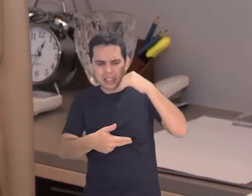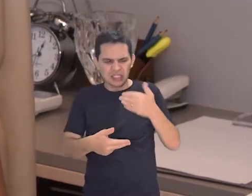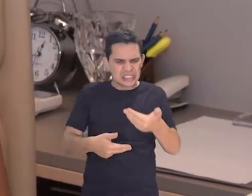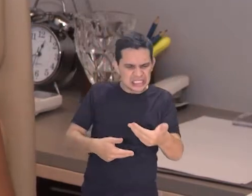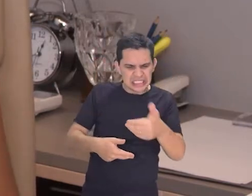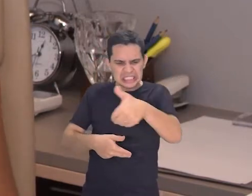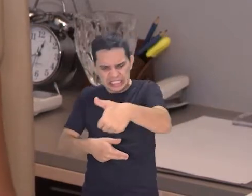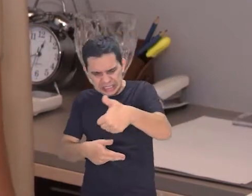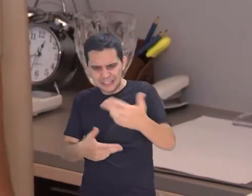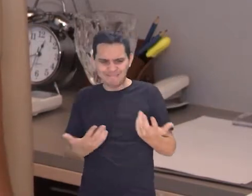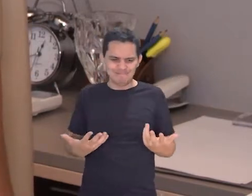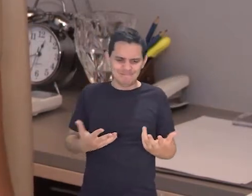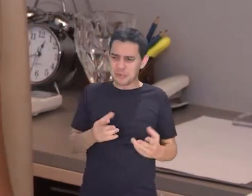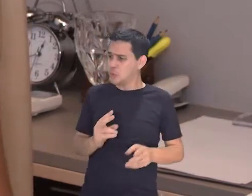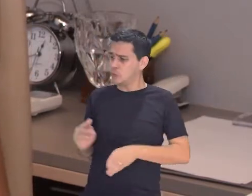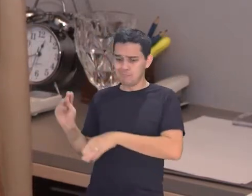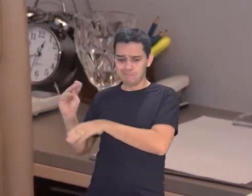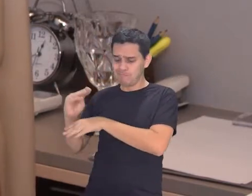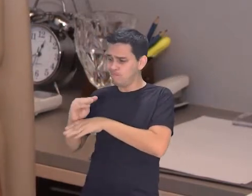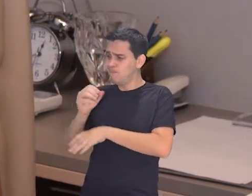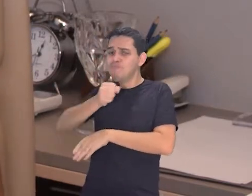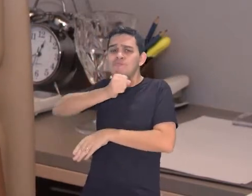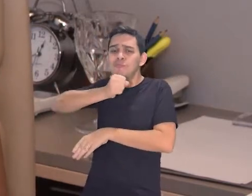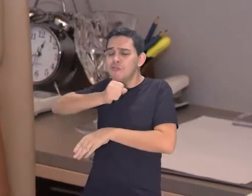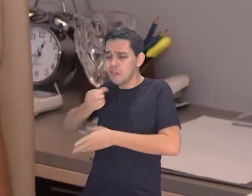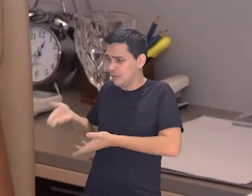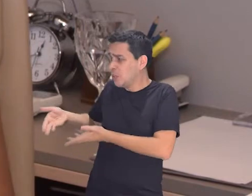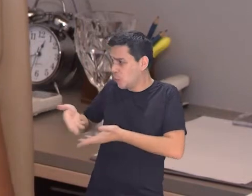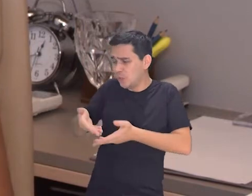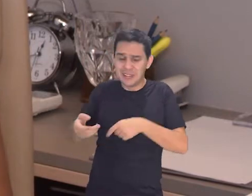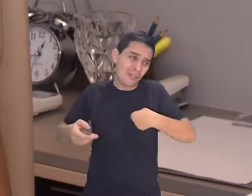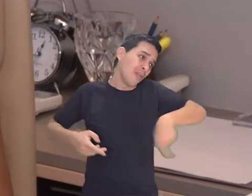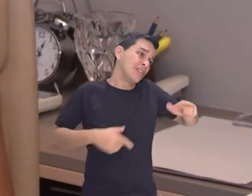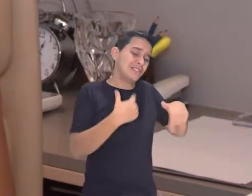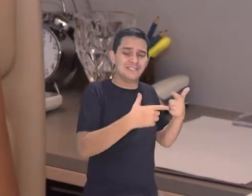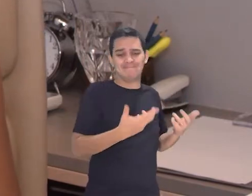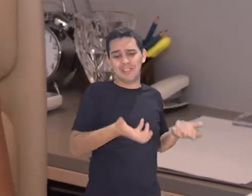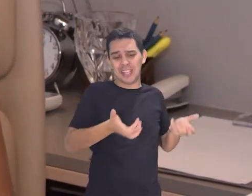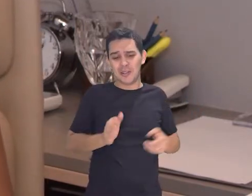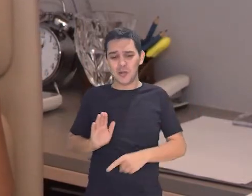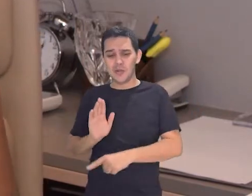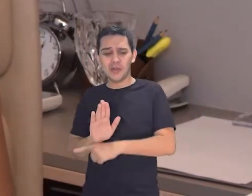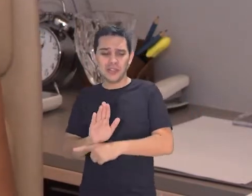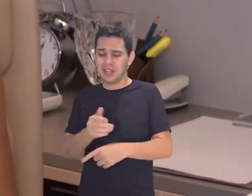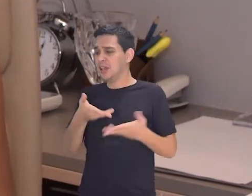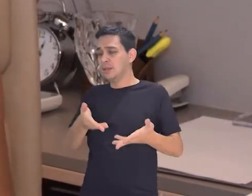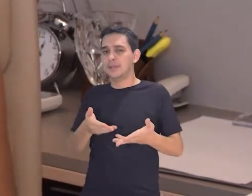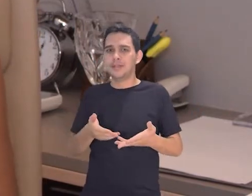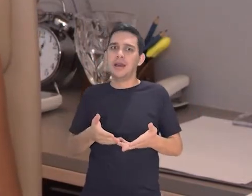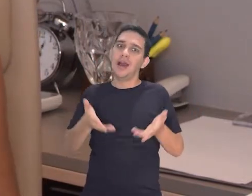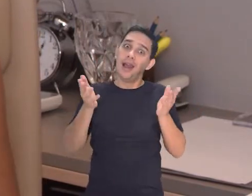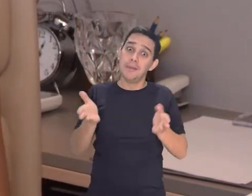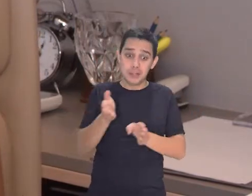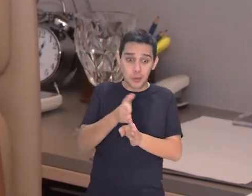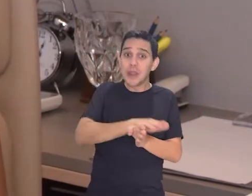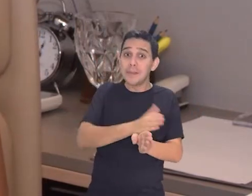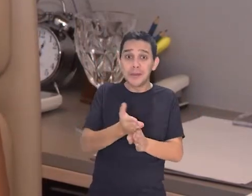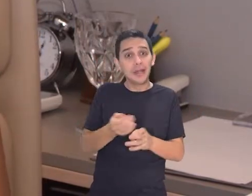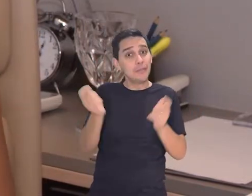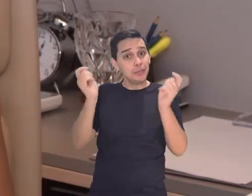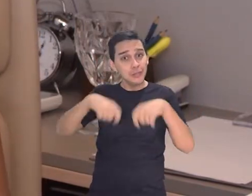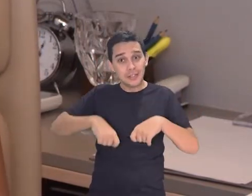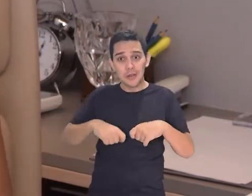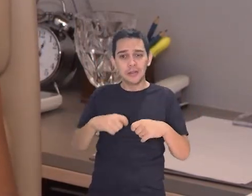a avó, com uma cuidadora e vou para o trabalho. Então, o trabalho híbrido também permite que eu esteja